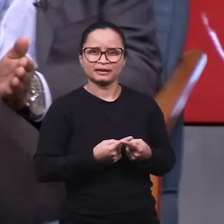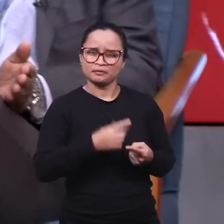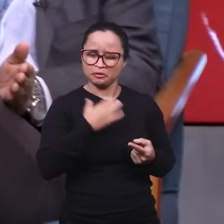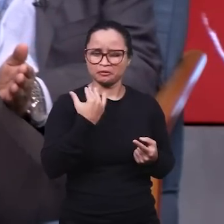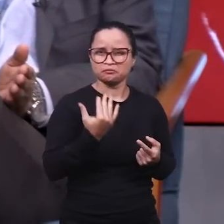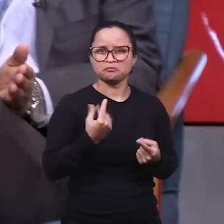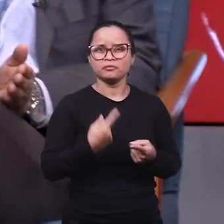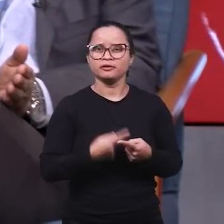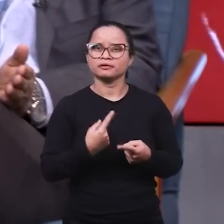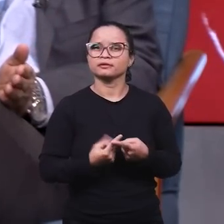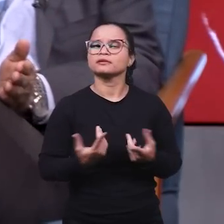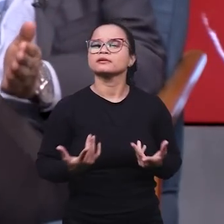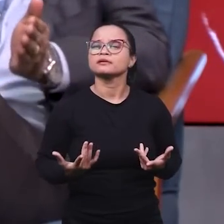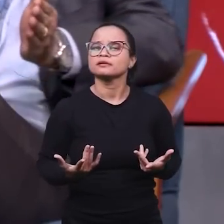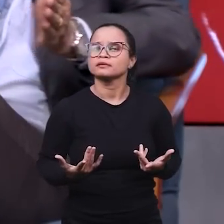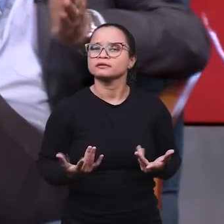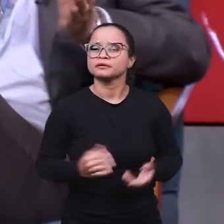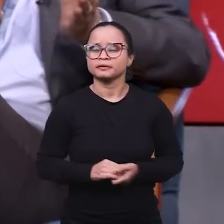a letra,